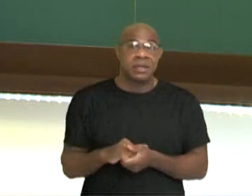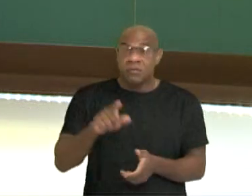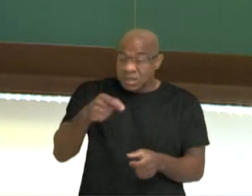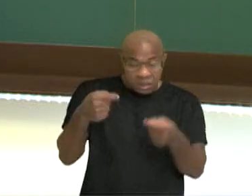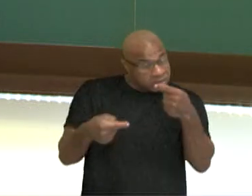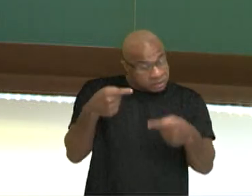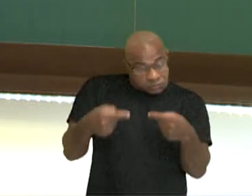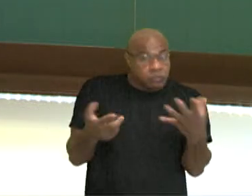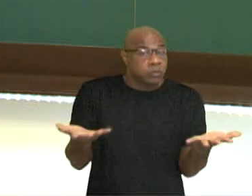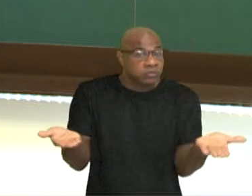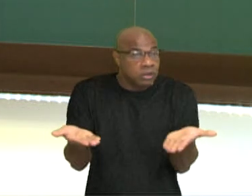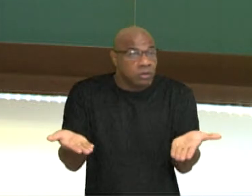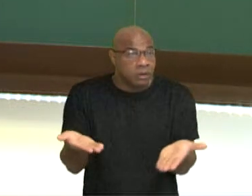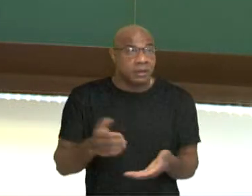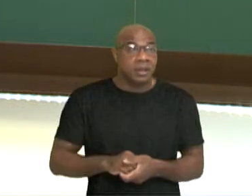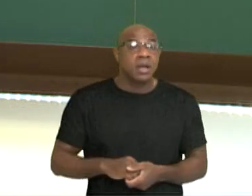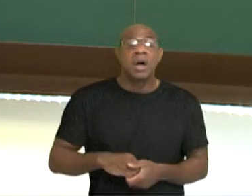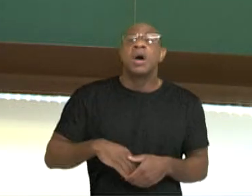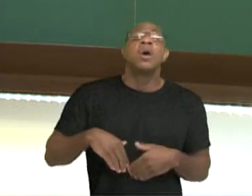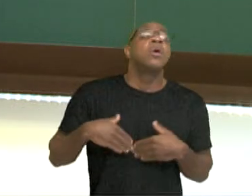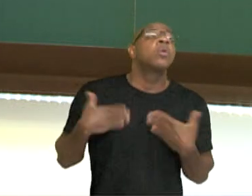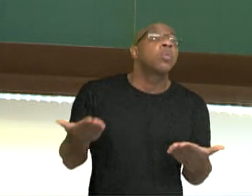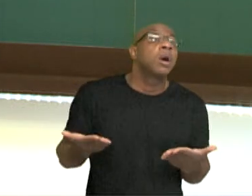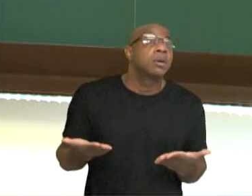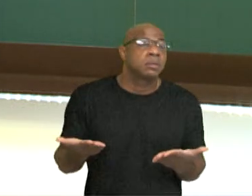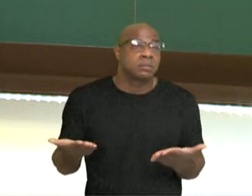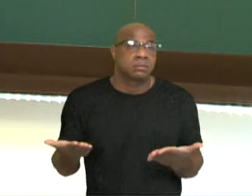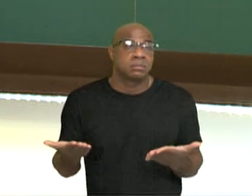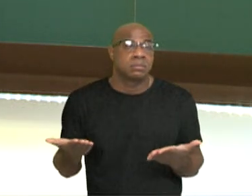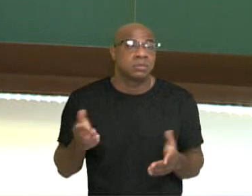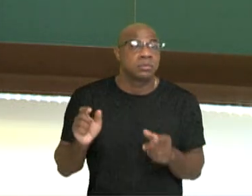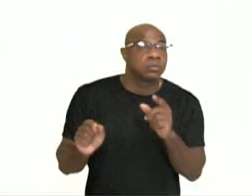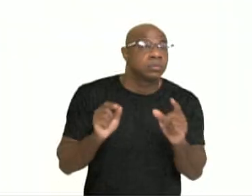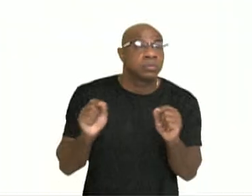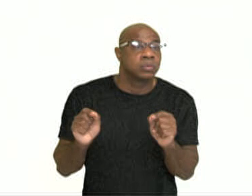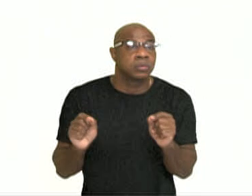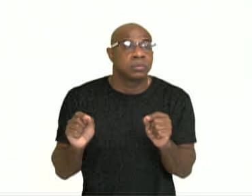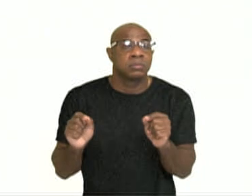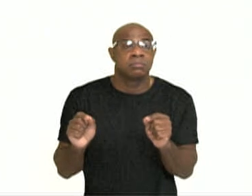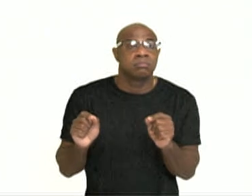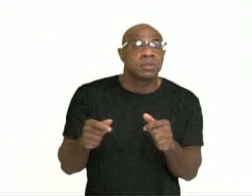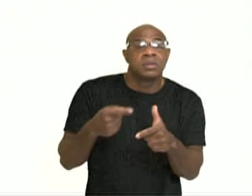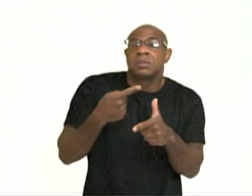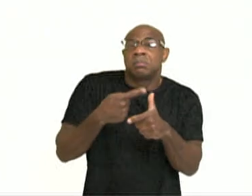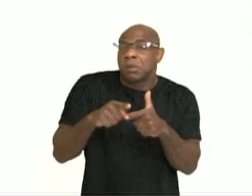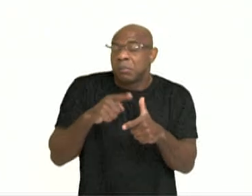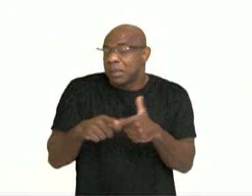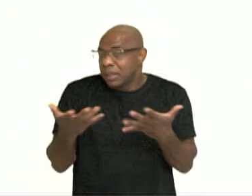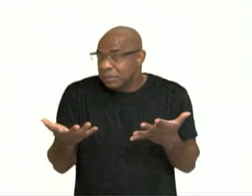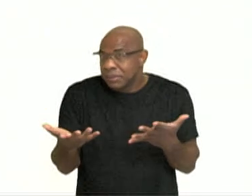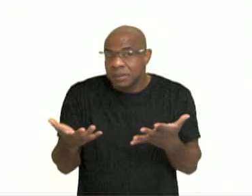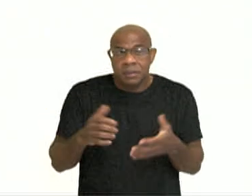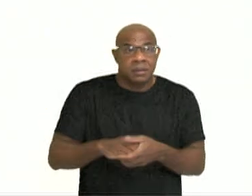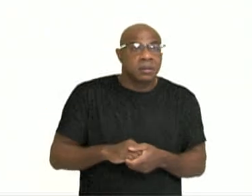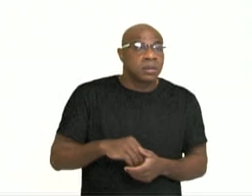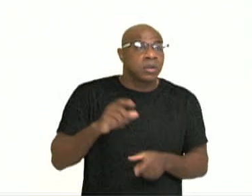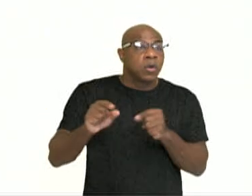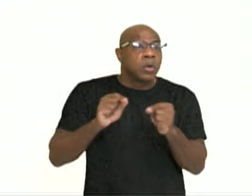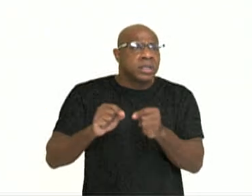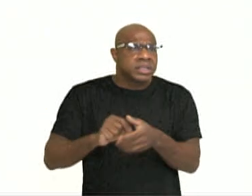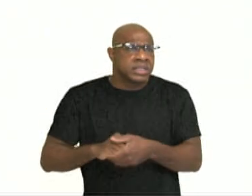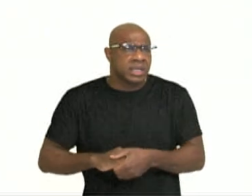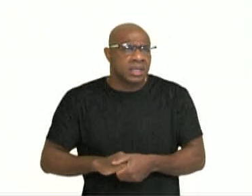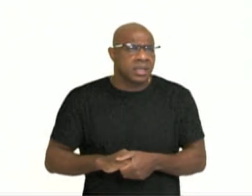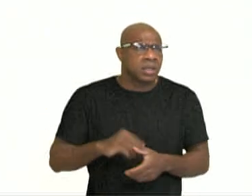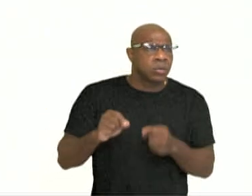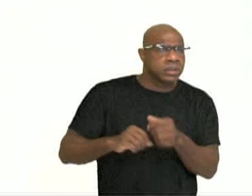a questão. Quais são as implicações possíveis? O que é um cybercrime? Eu coloquei cybercrime, ó,